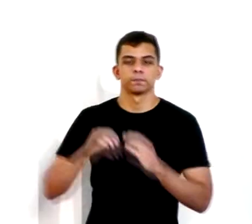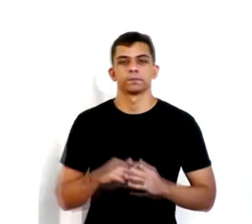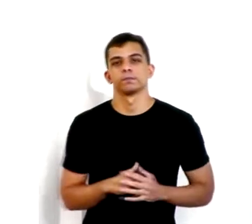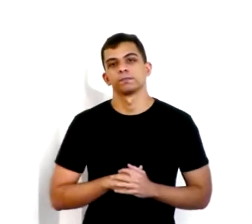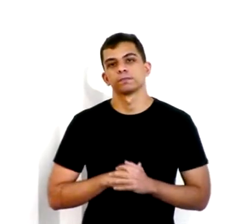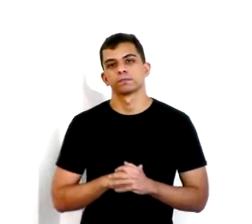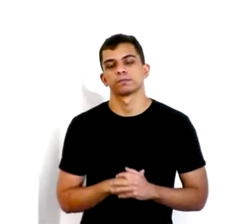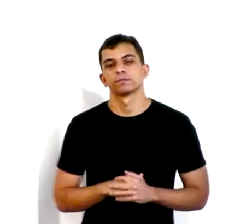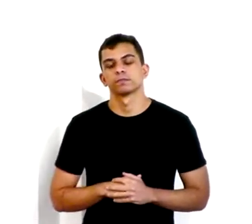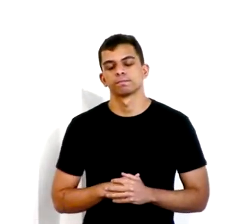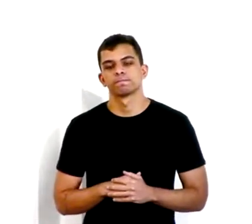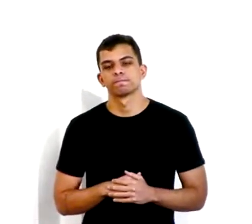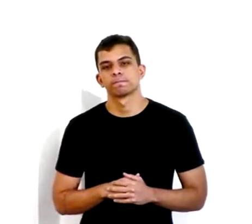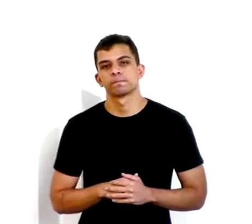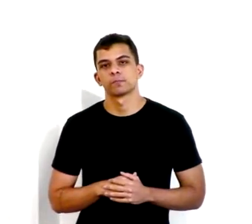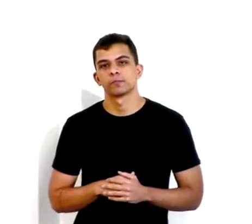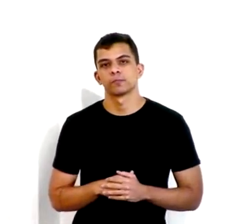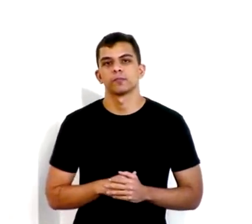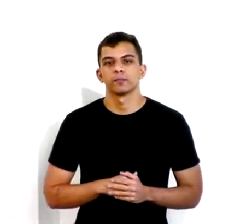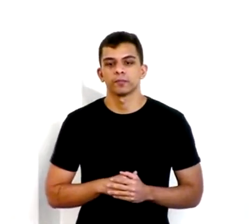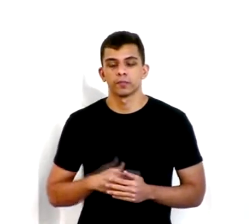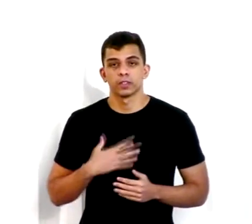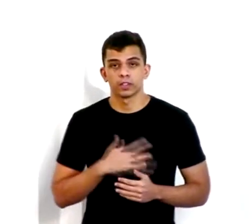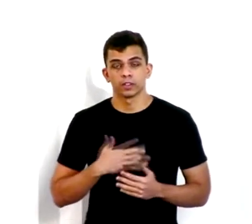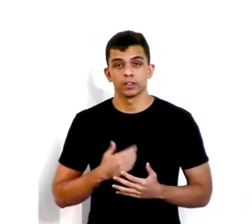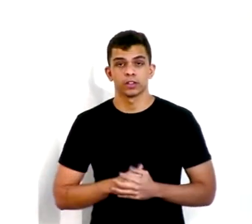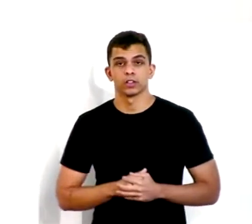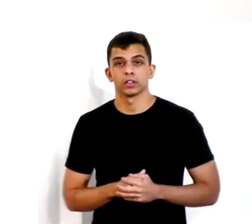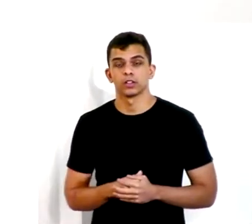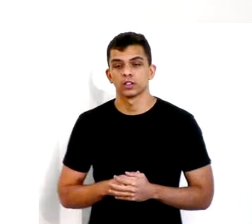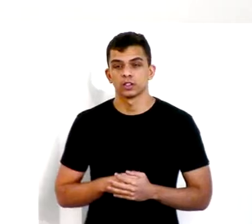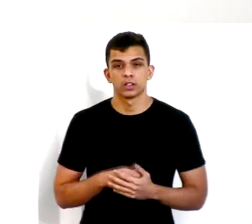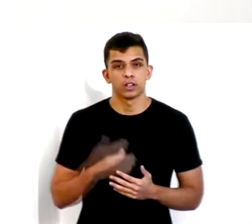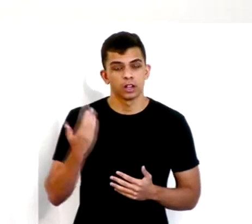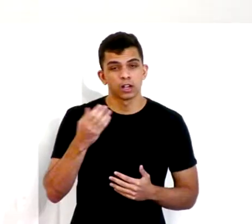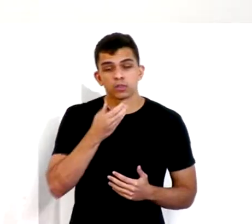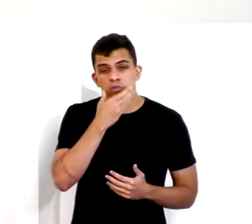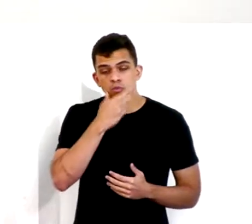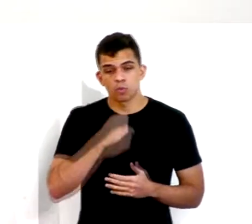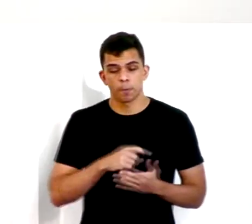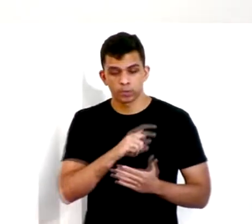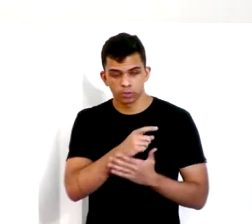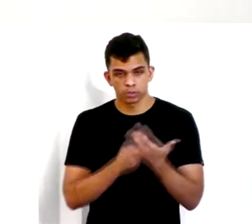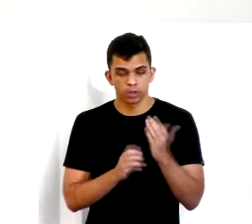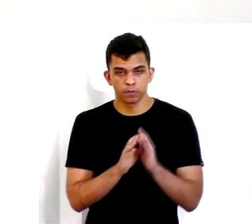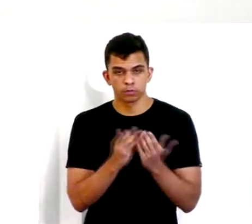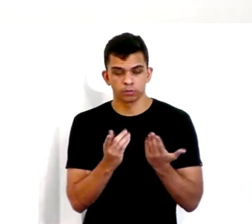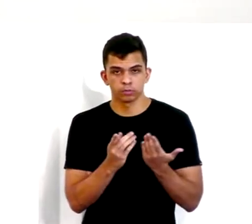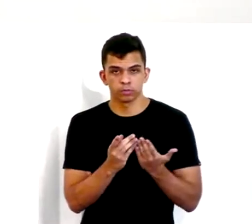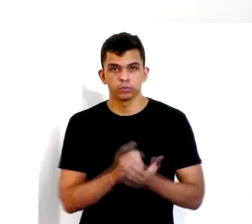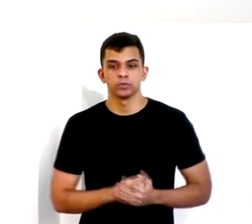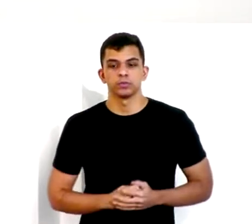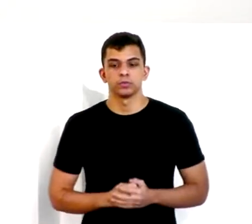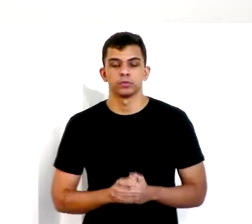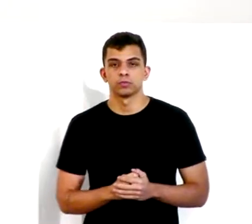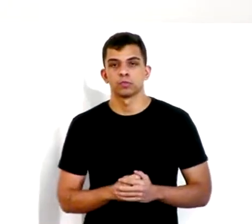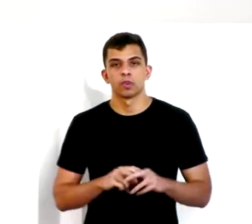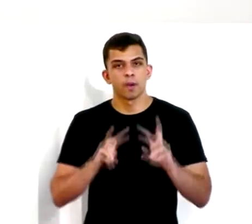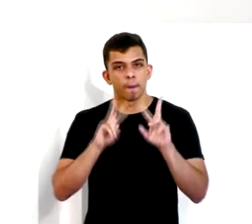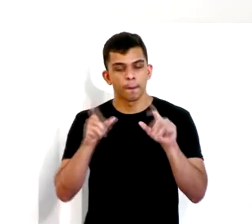Queridos, Ed Welch, no livro Depressão, nos fala pelo menos 6